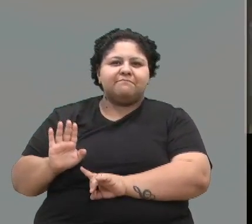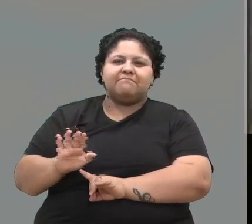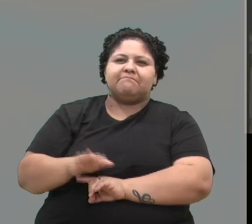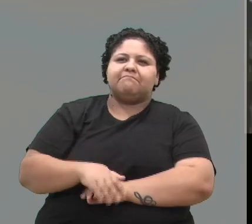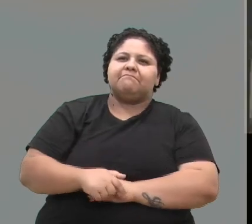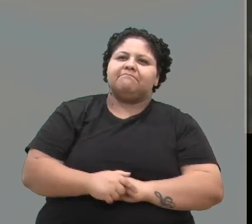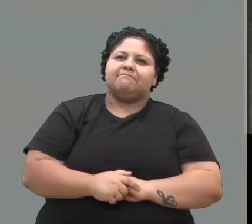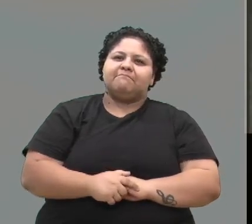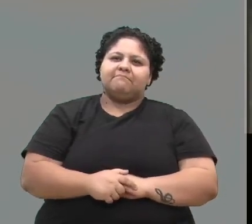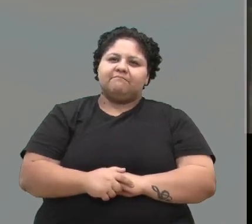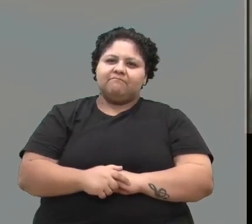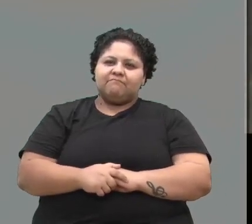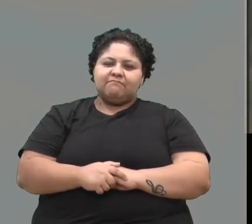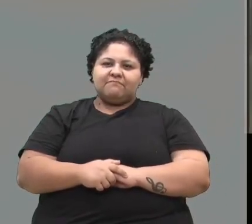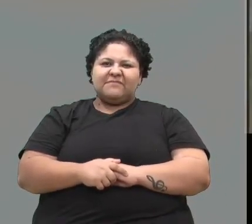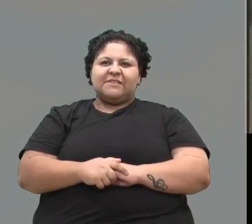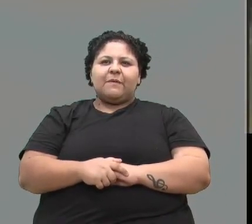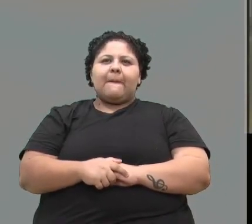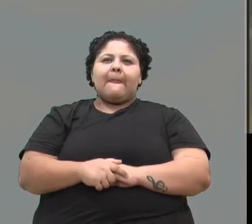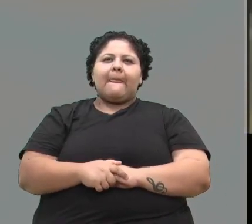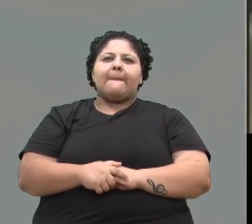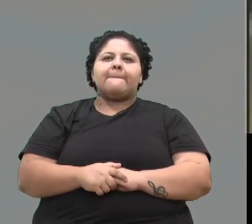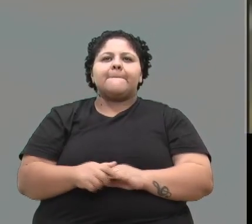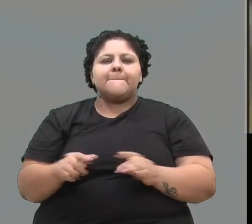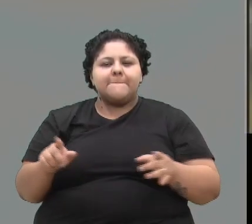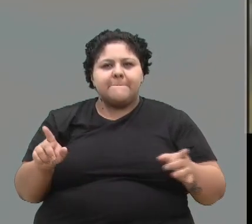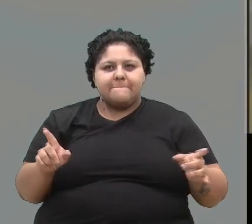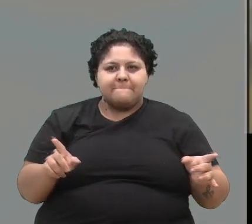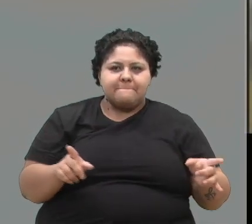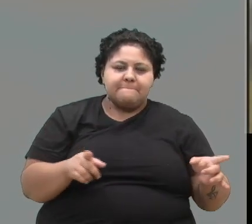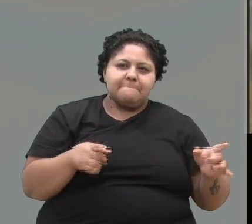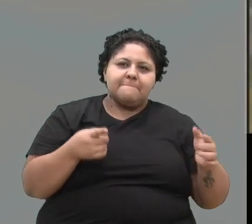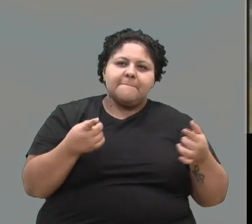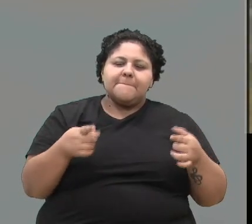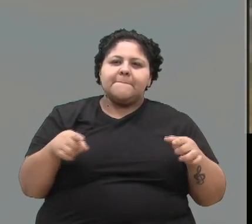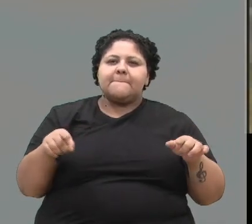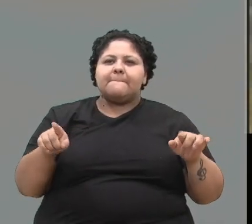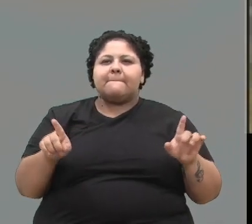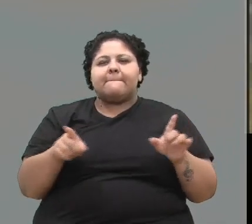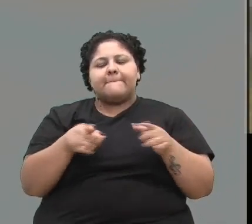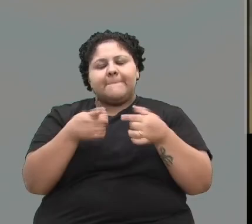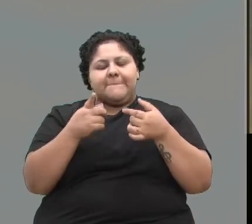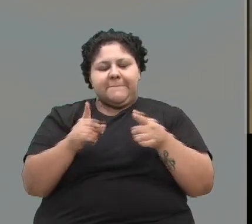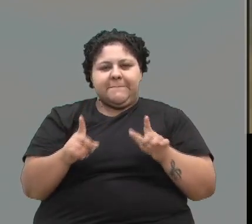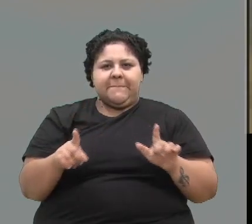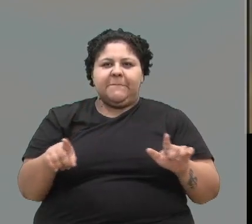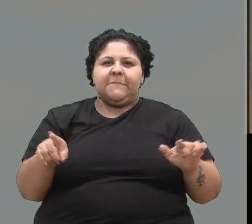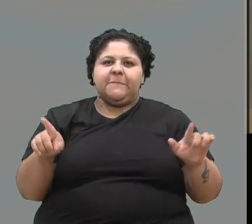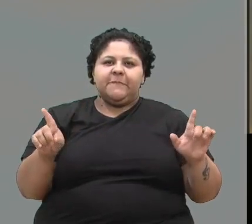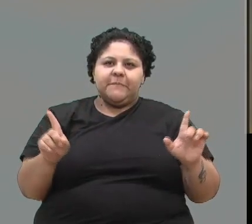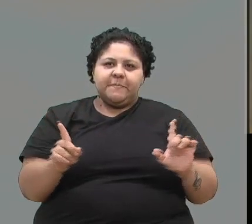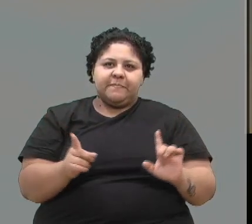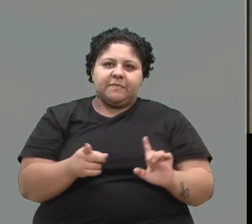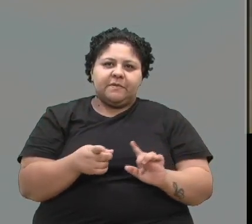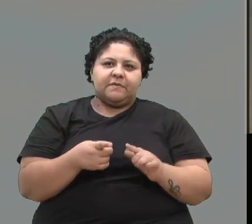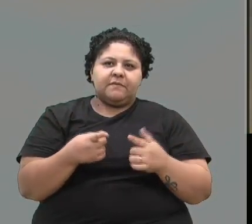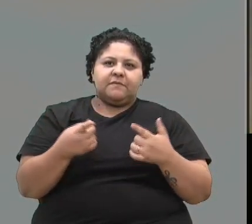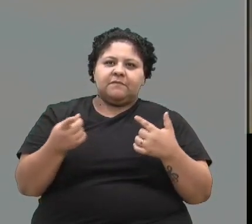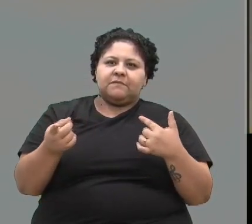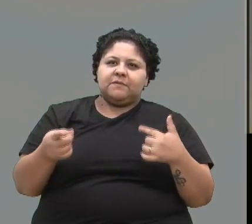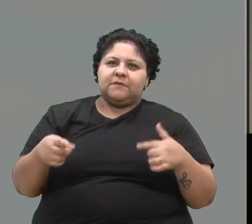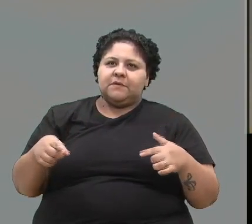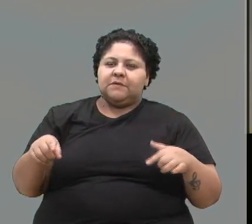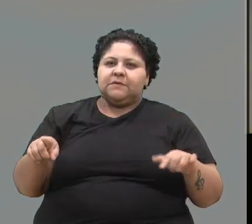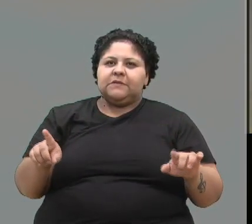da Silva. Na pista garoto, uma marca que sai no brete, nasceu laçada pelo grande campeão. Senhoras e